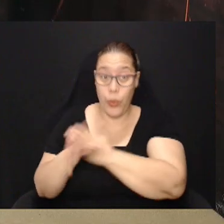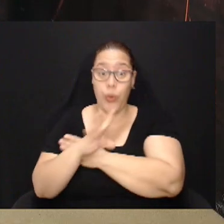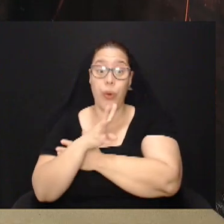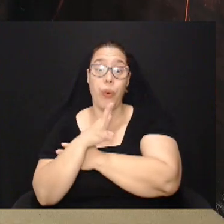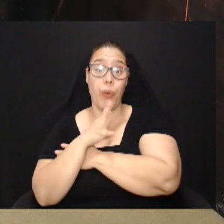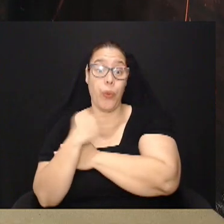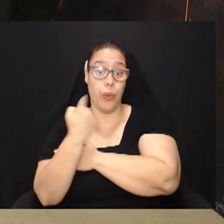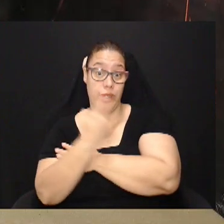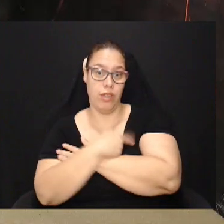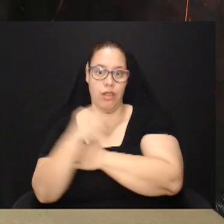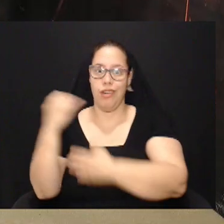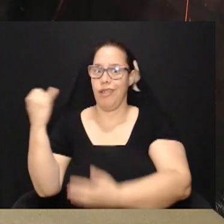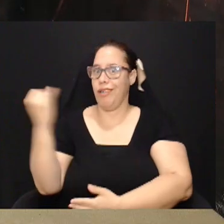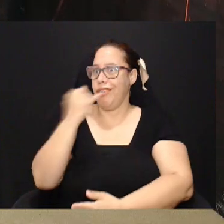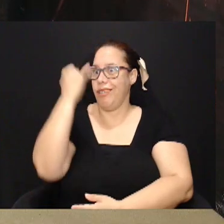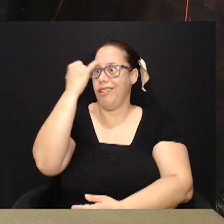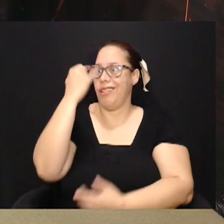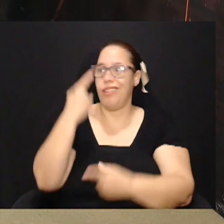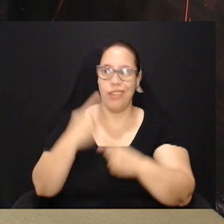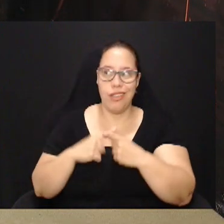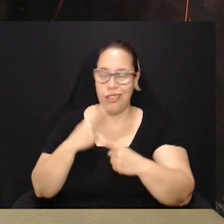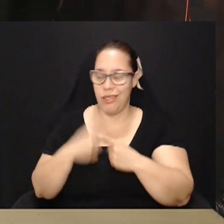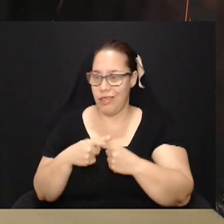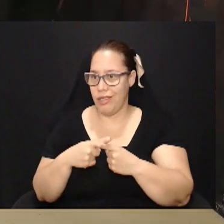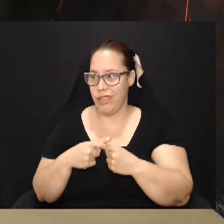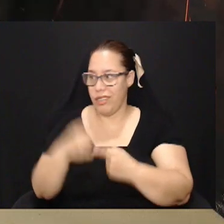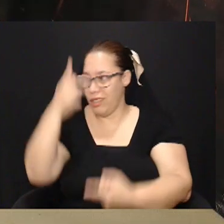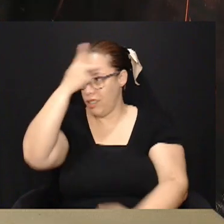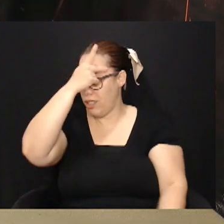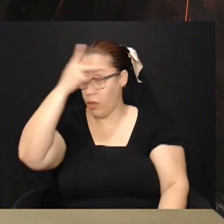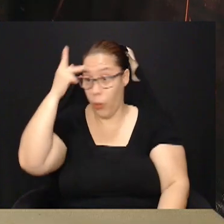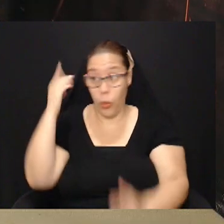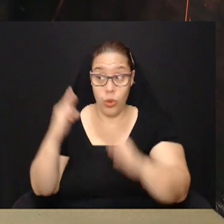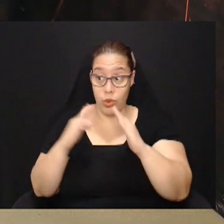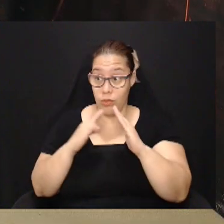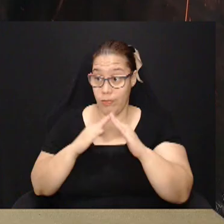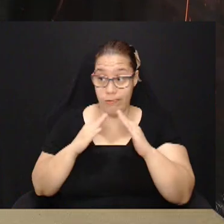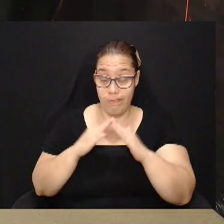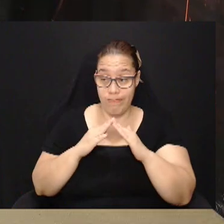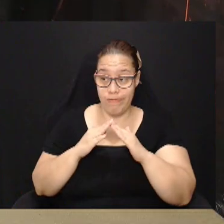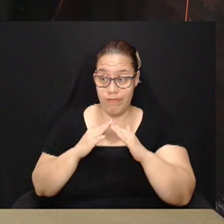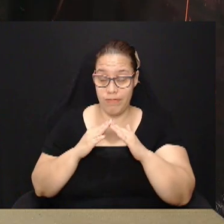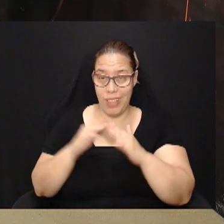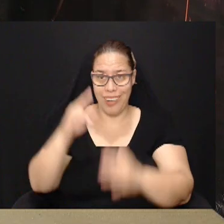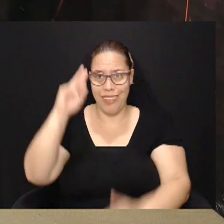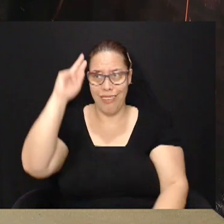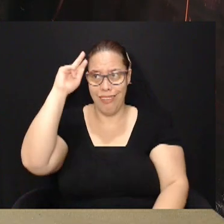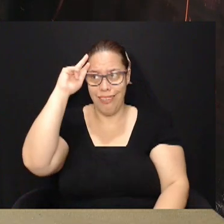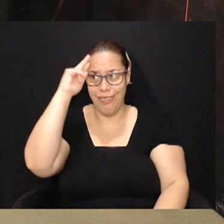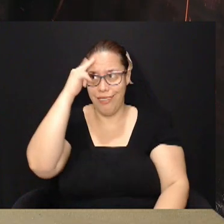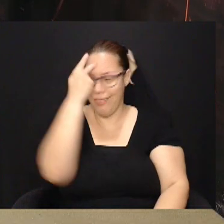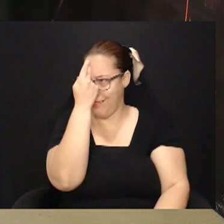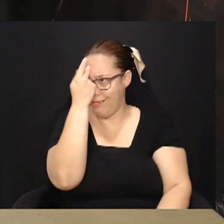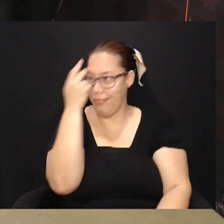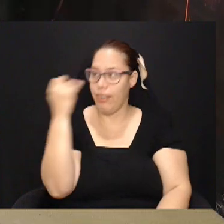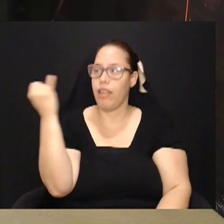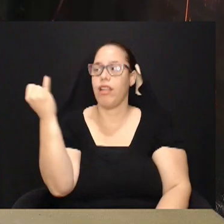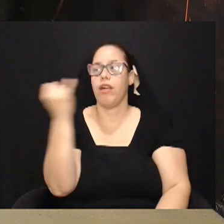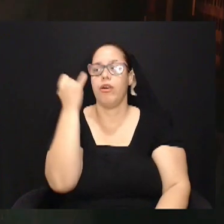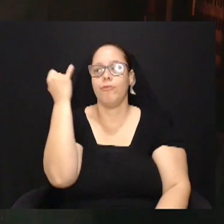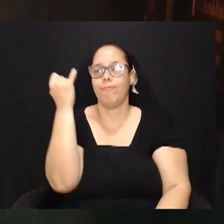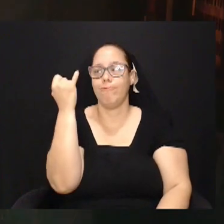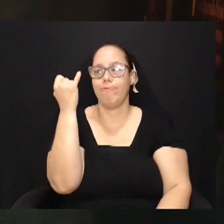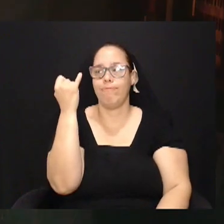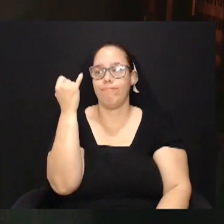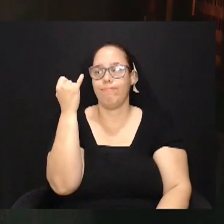tão importante isso, porque às vezes as pessoas que estão em casa não viraram a chave ainda da necessidade, da importância, né,